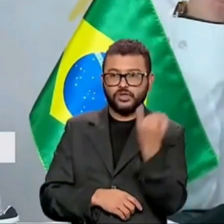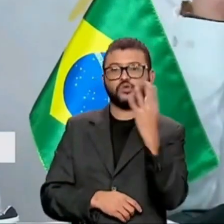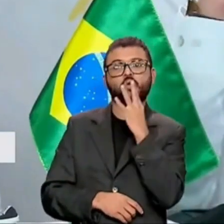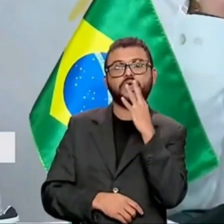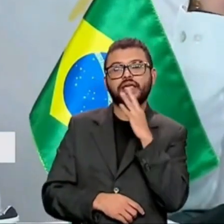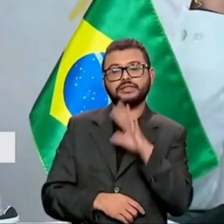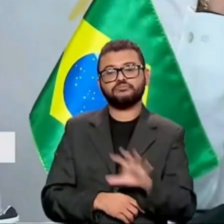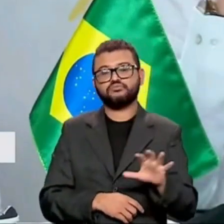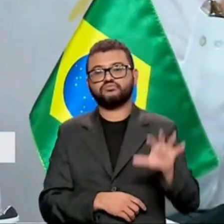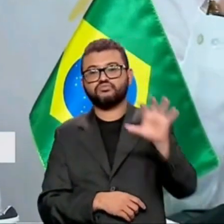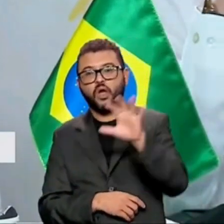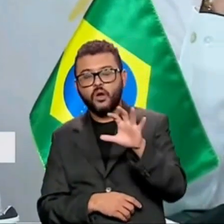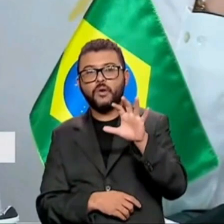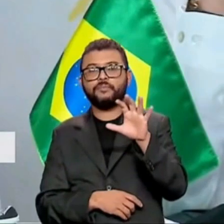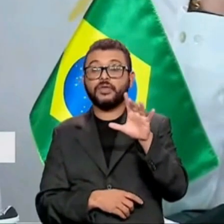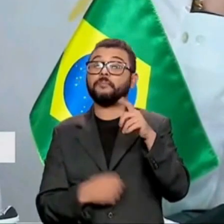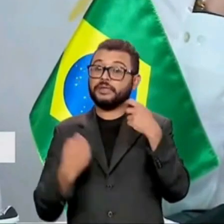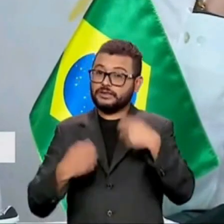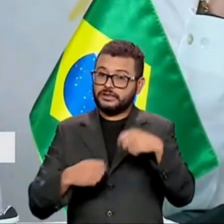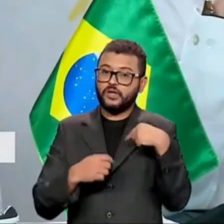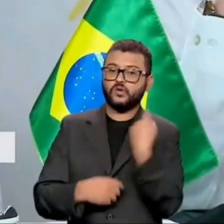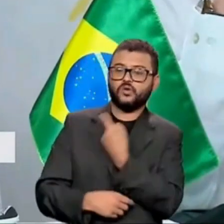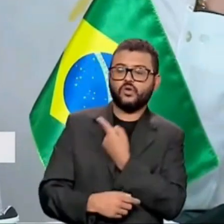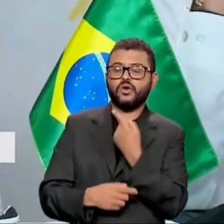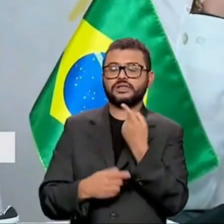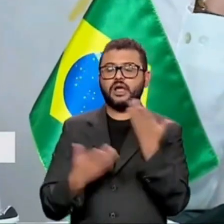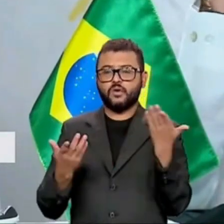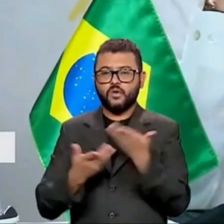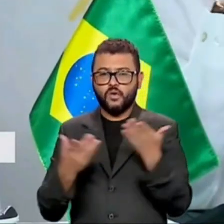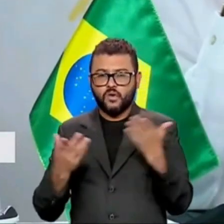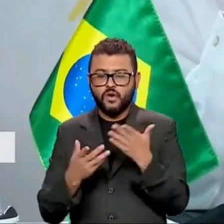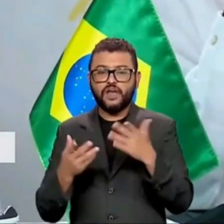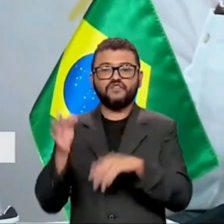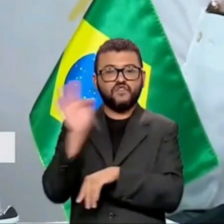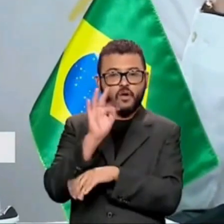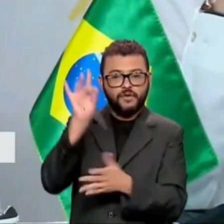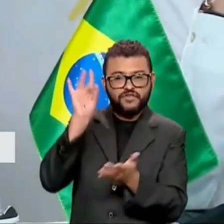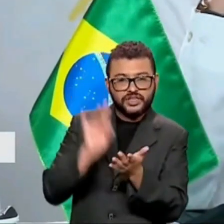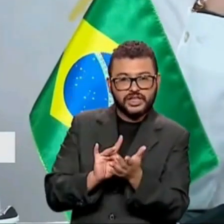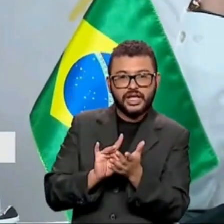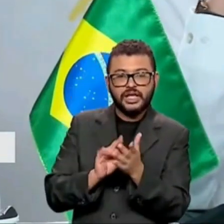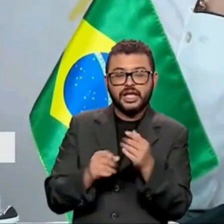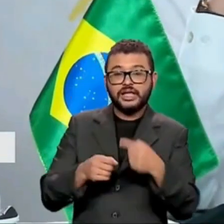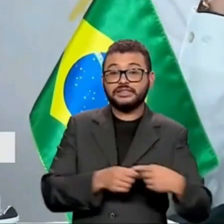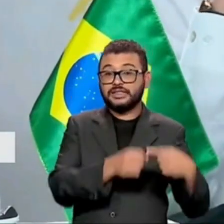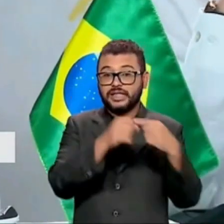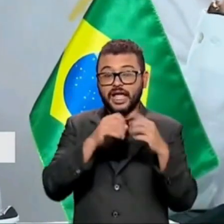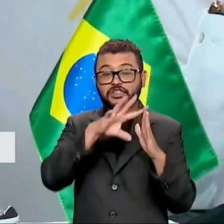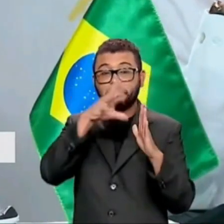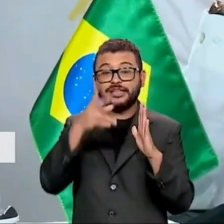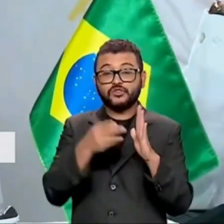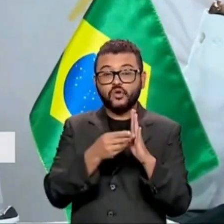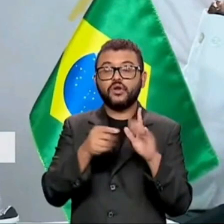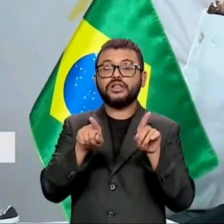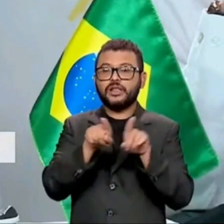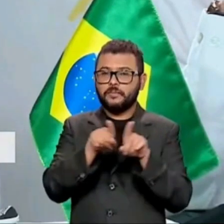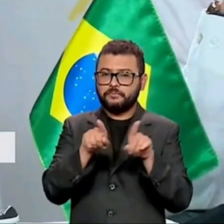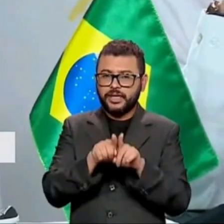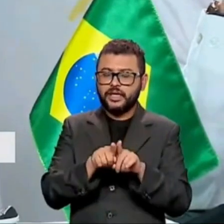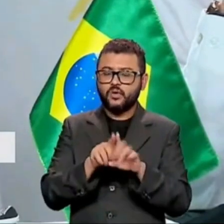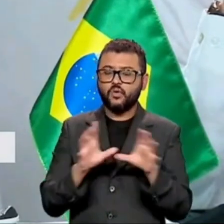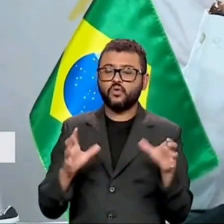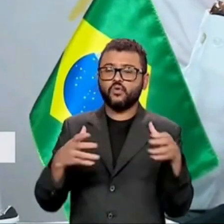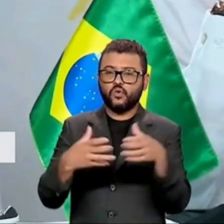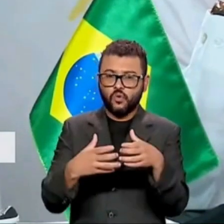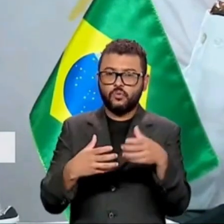o território. Para isso, queremos formalizar o Fórum das Cidades Amazônicas e o Parlamento